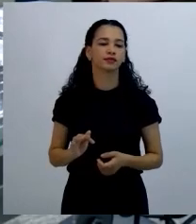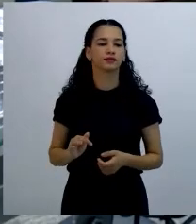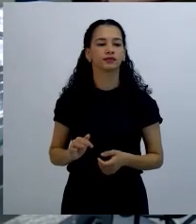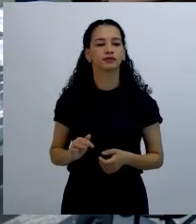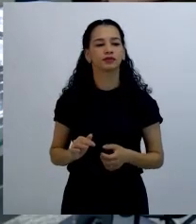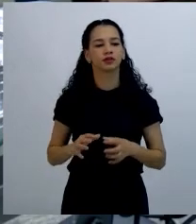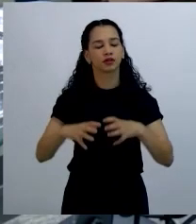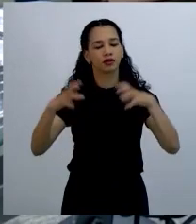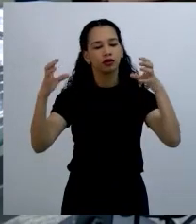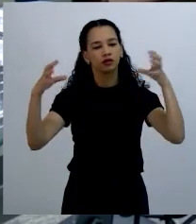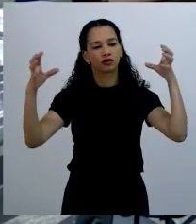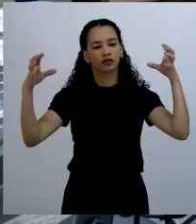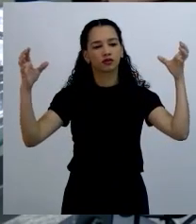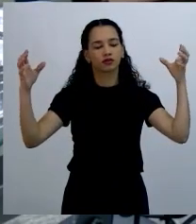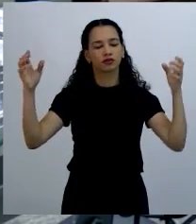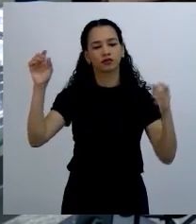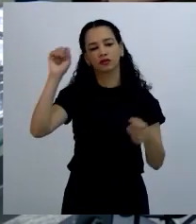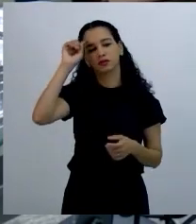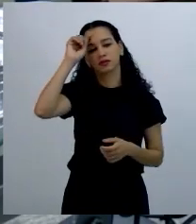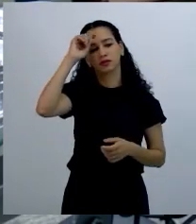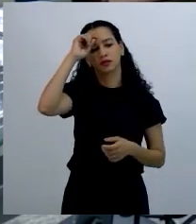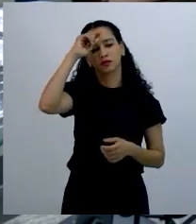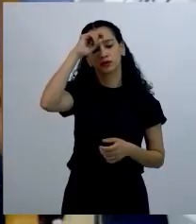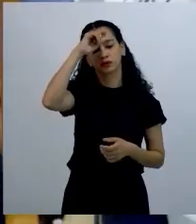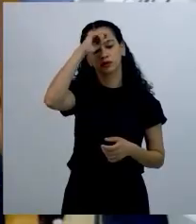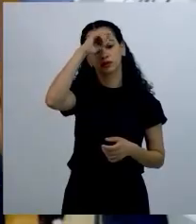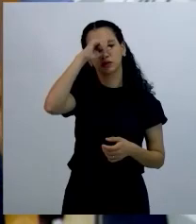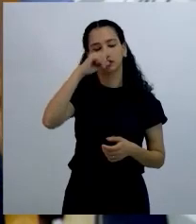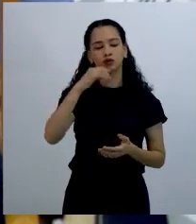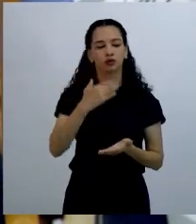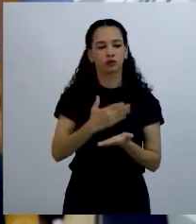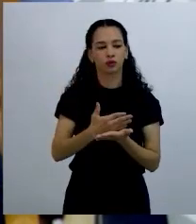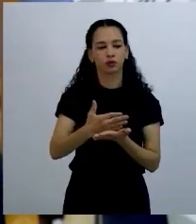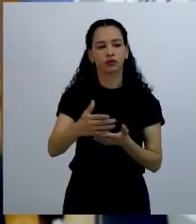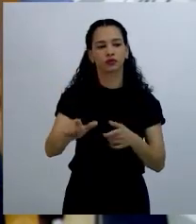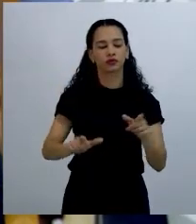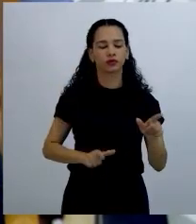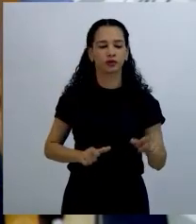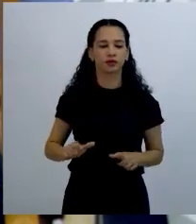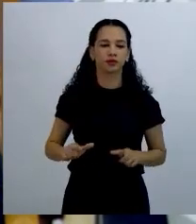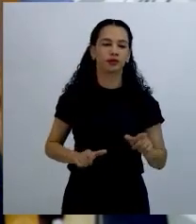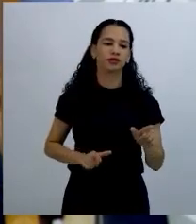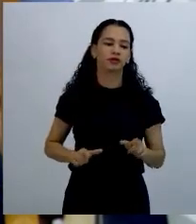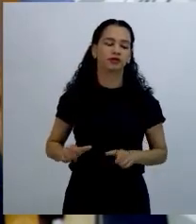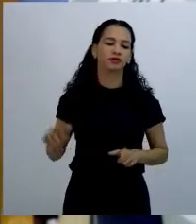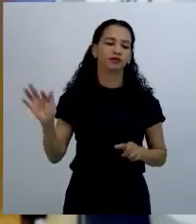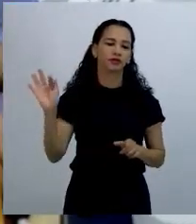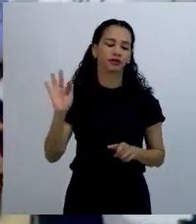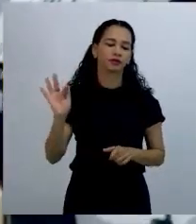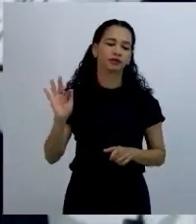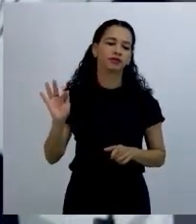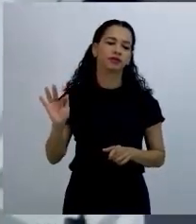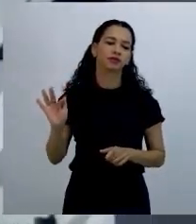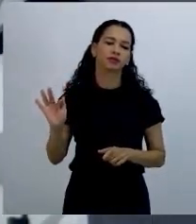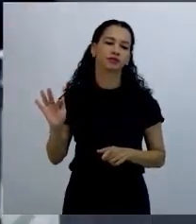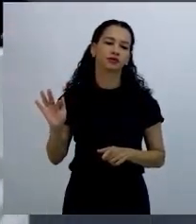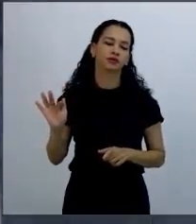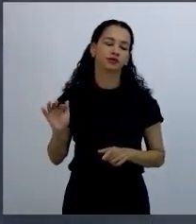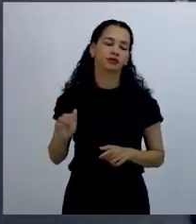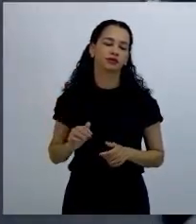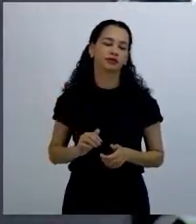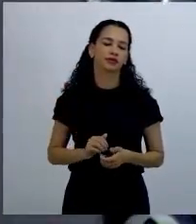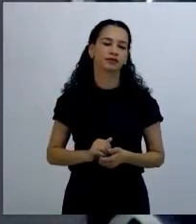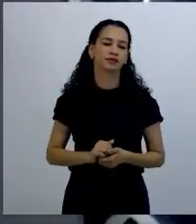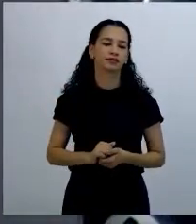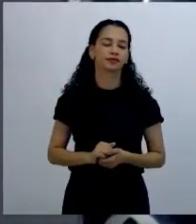em filipos e eu fico impressionado Porque apesar de todas as dificuldades o apóstolo Paulo usou uma expressão você ainda se